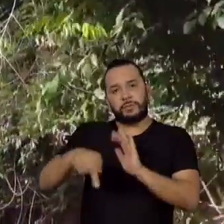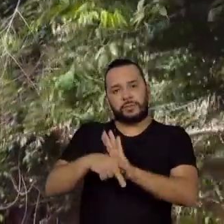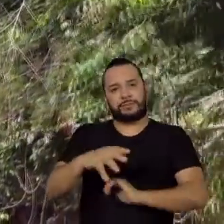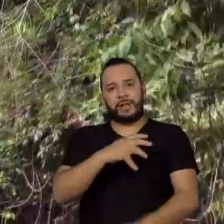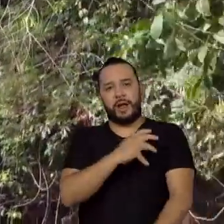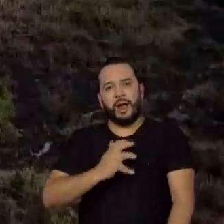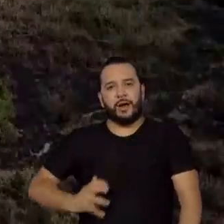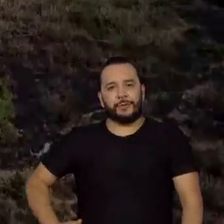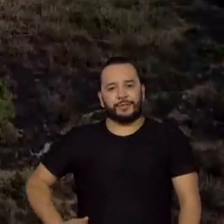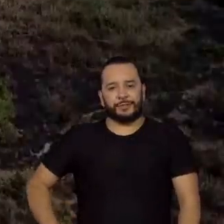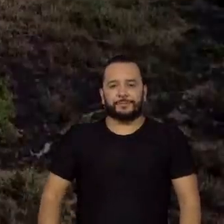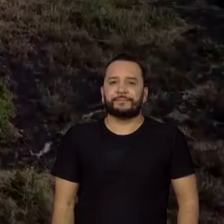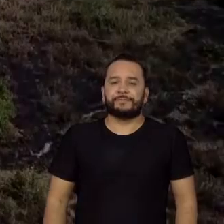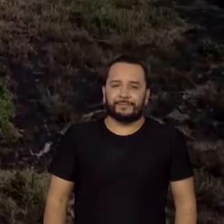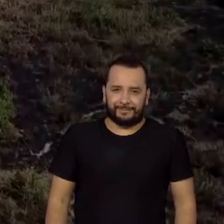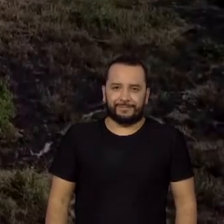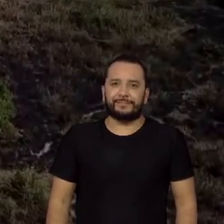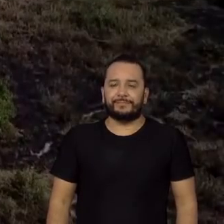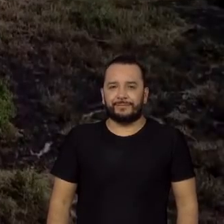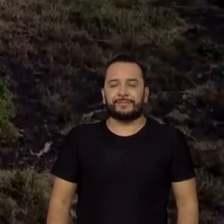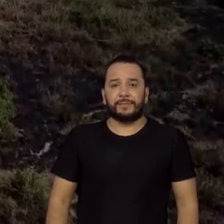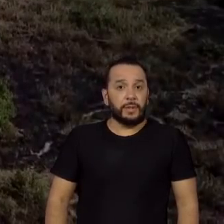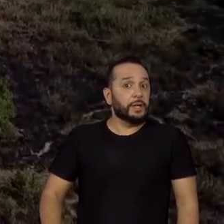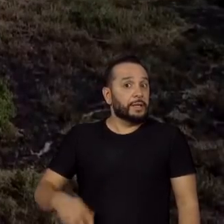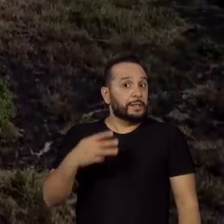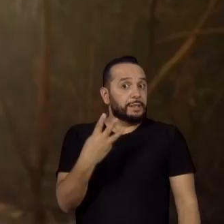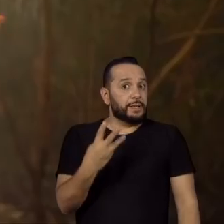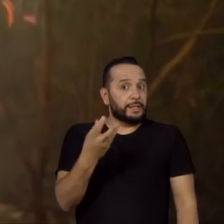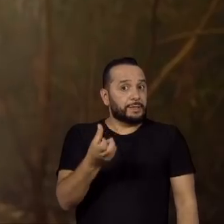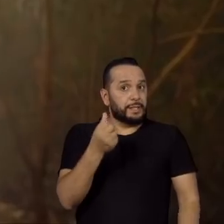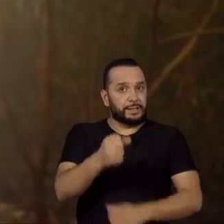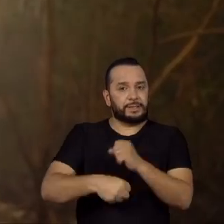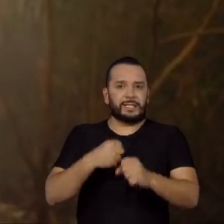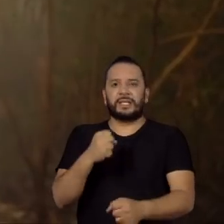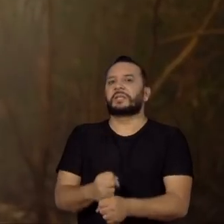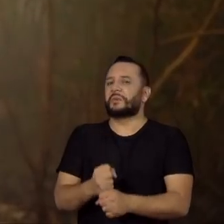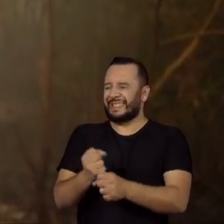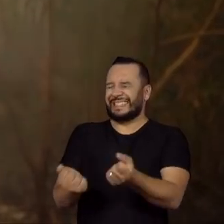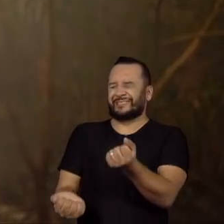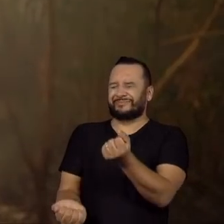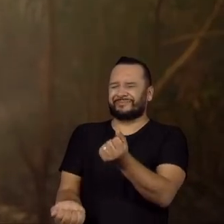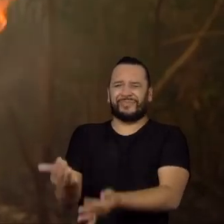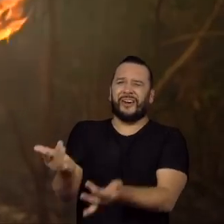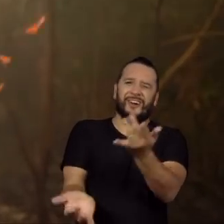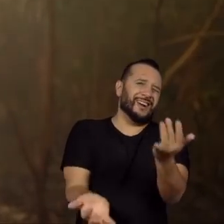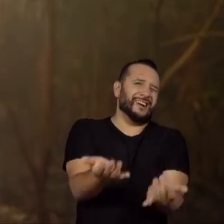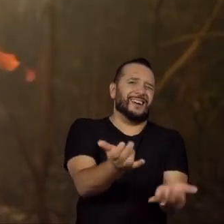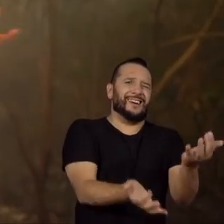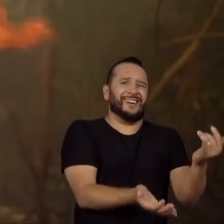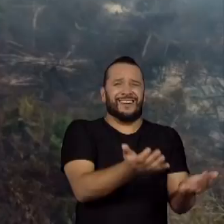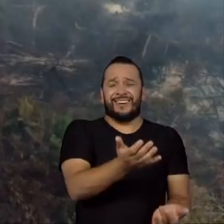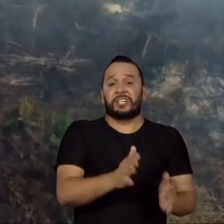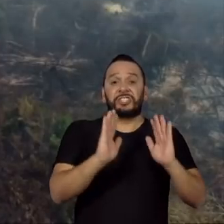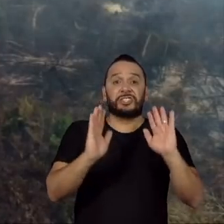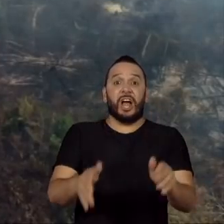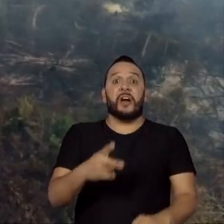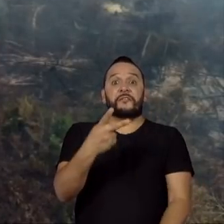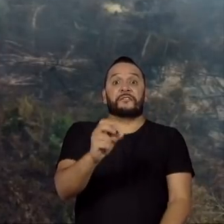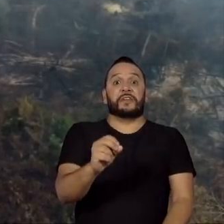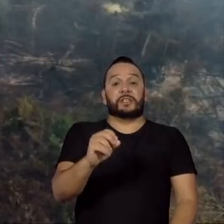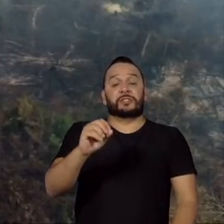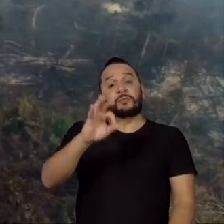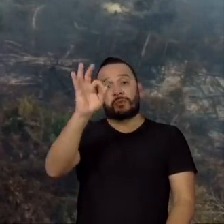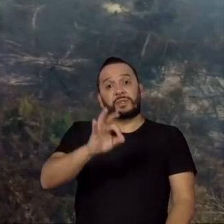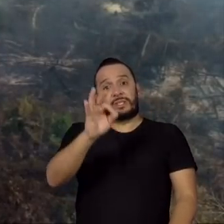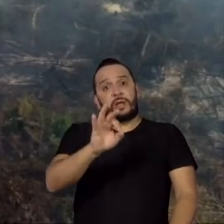Harvard. Nos últimos 36 anos, as queimadas atingiram quase 20%